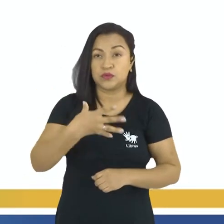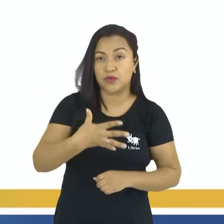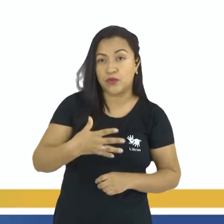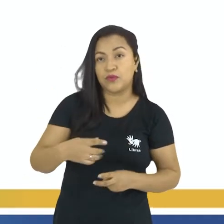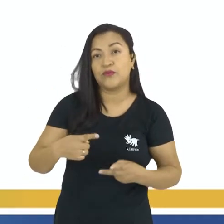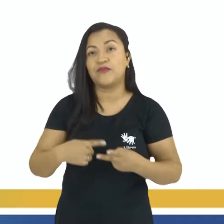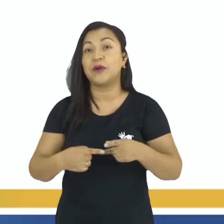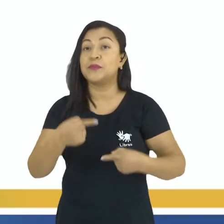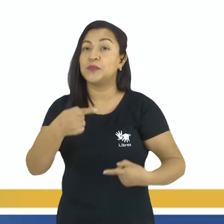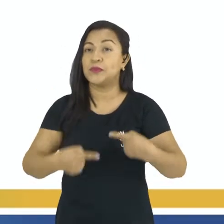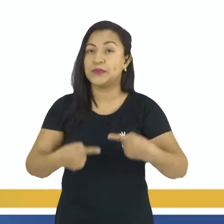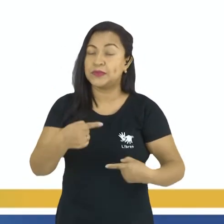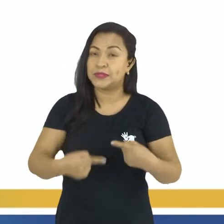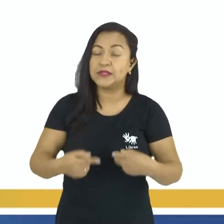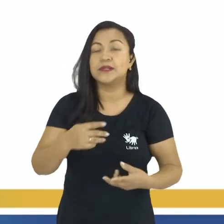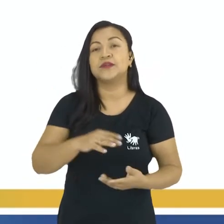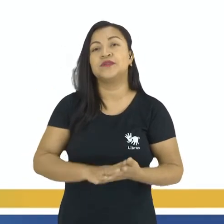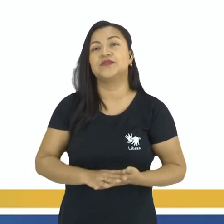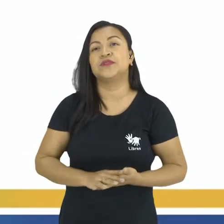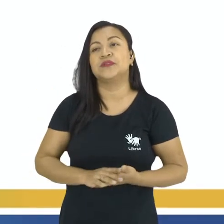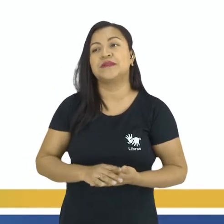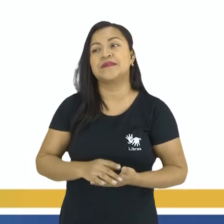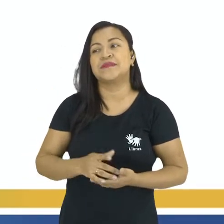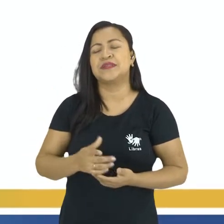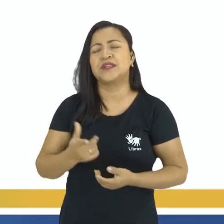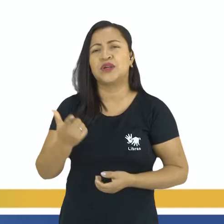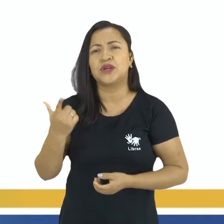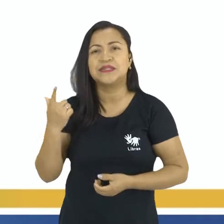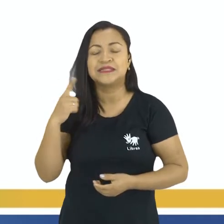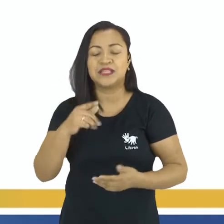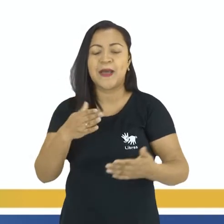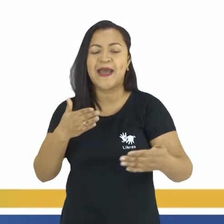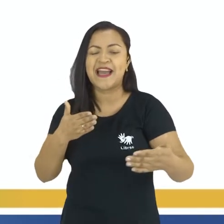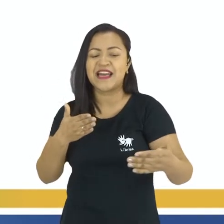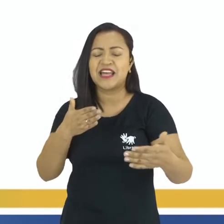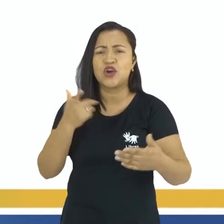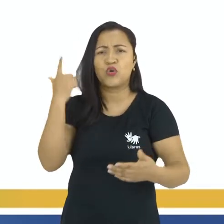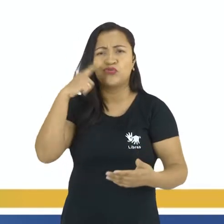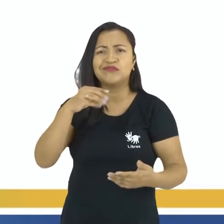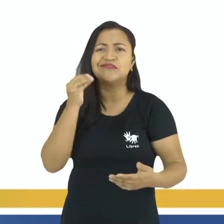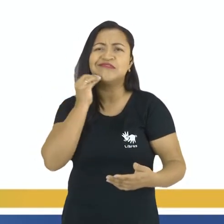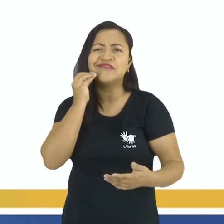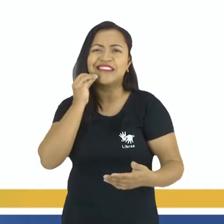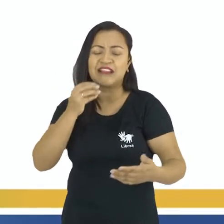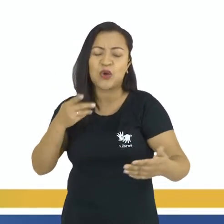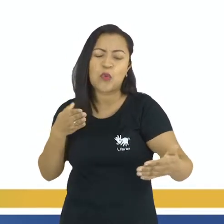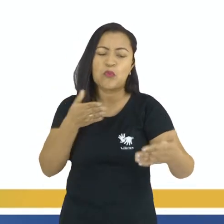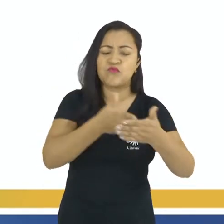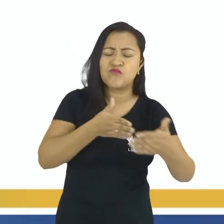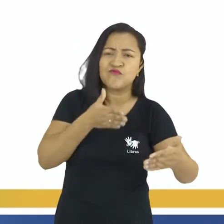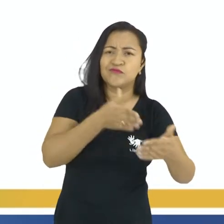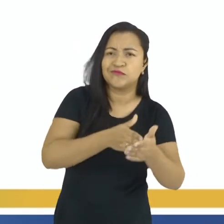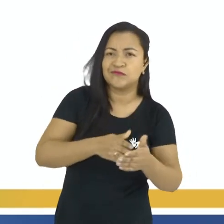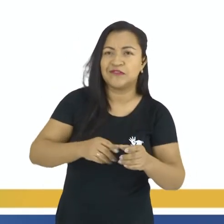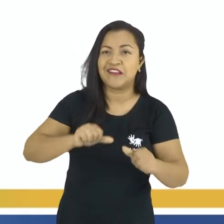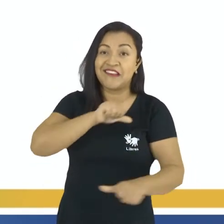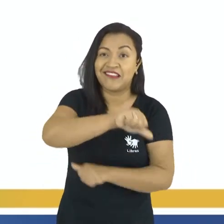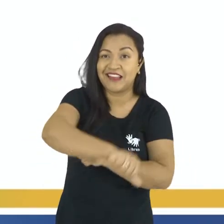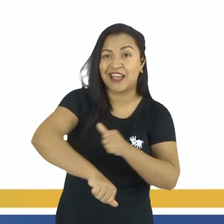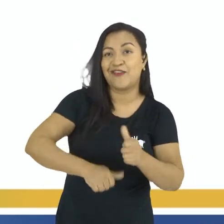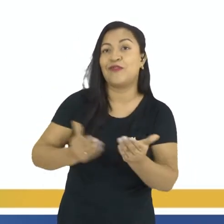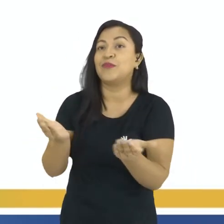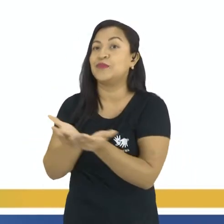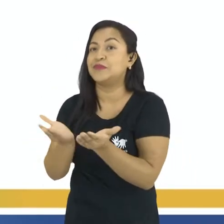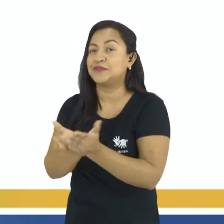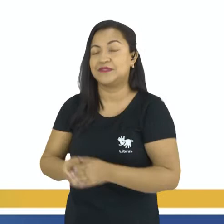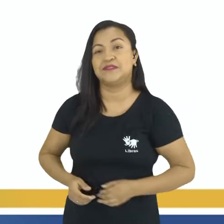metodologia política para começar a conter a reforma protestante, por isso contra-reforma. Todas